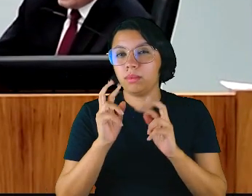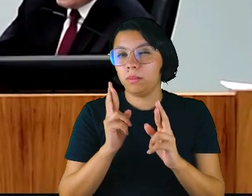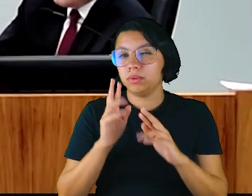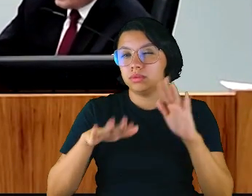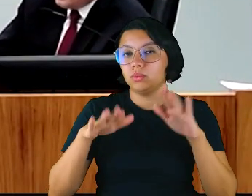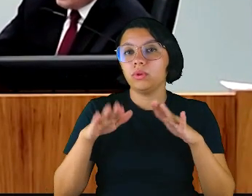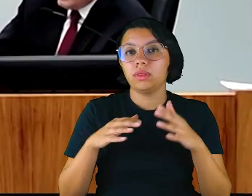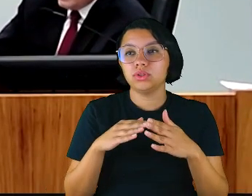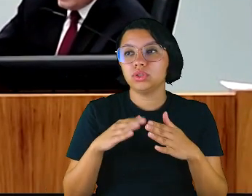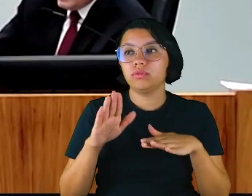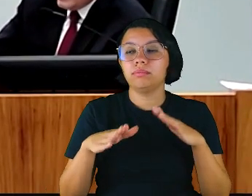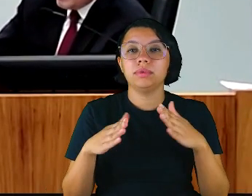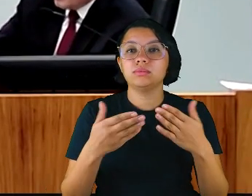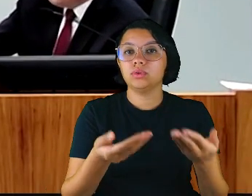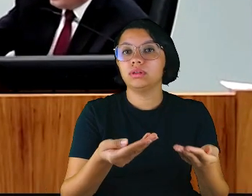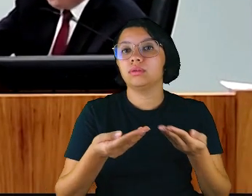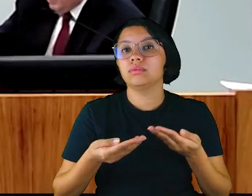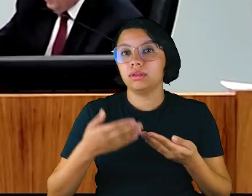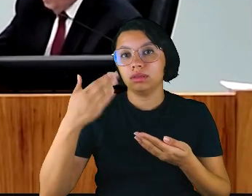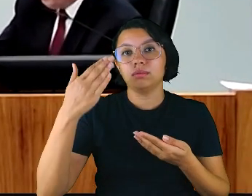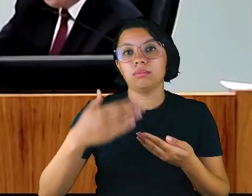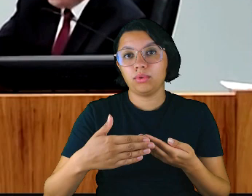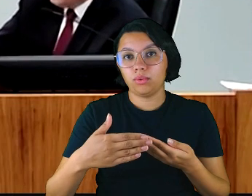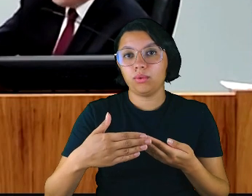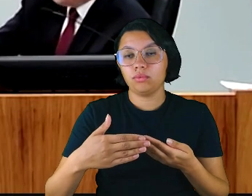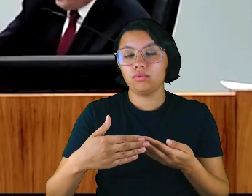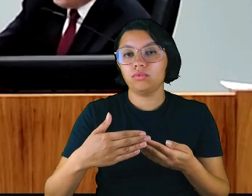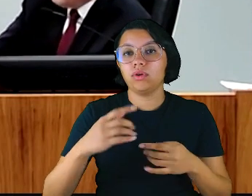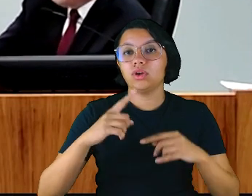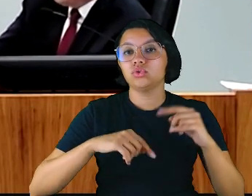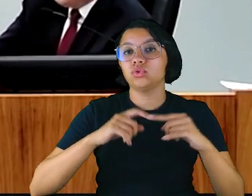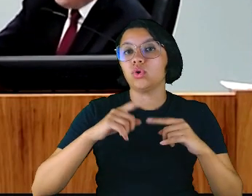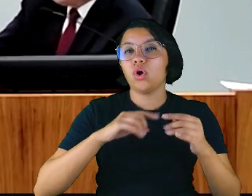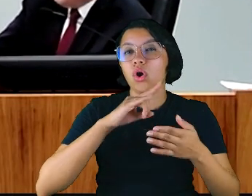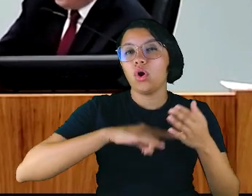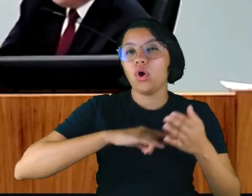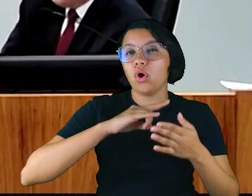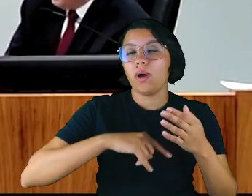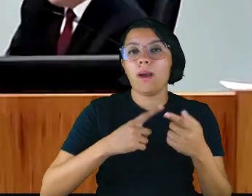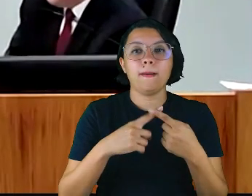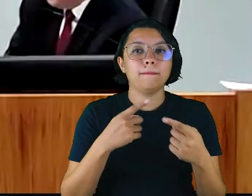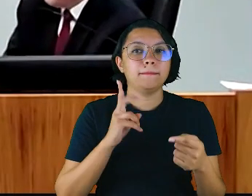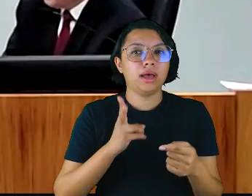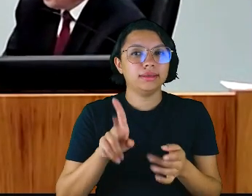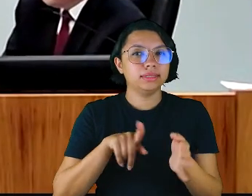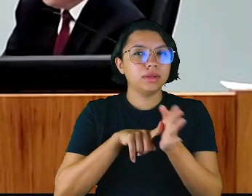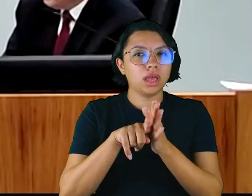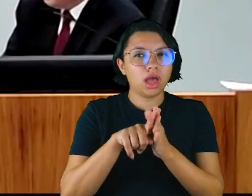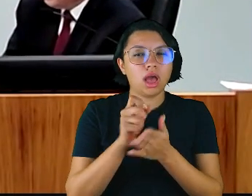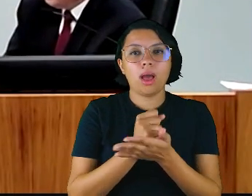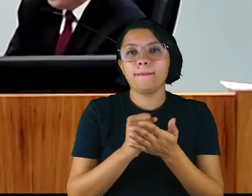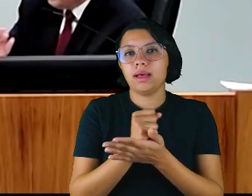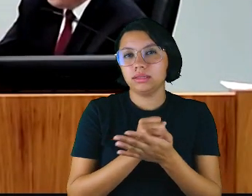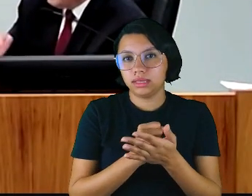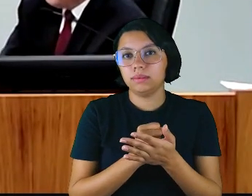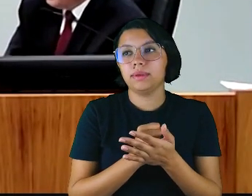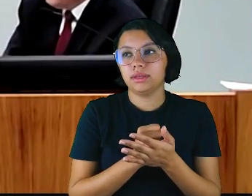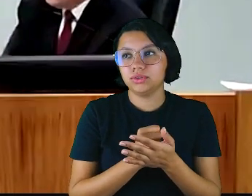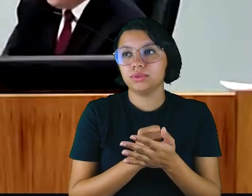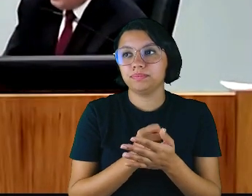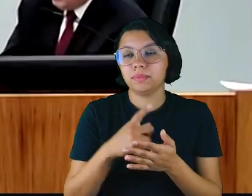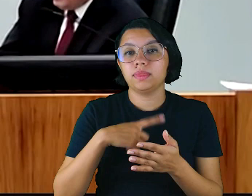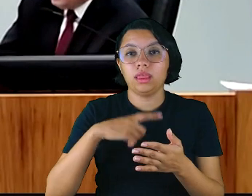Ainda relativa. que ele não traga prova documental ou qualquer outro fato, mas ele questiona, sempre questiona. As contestações, basicamente,